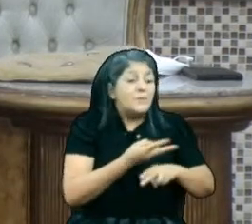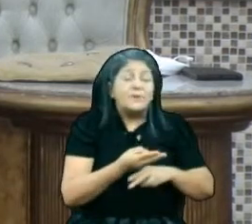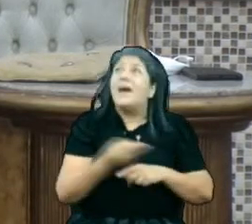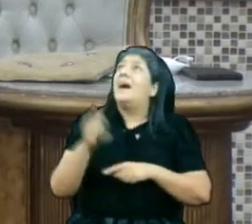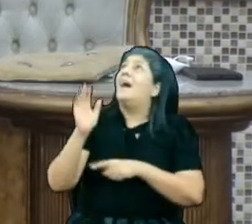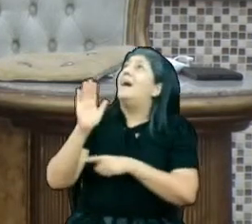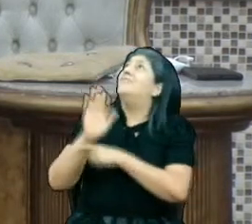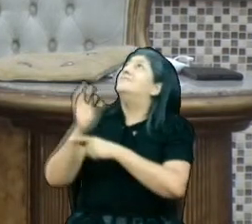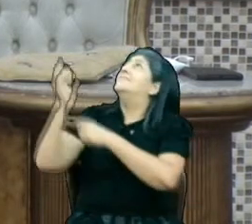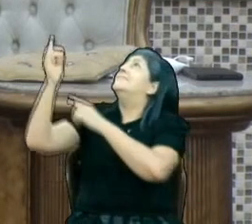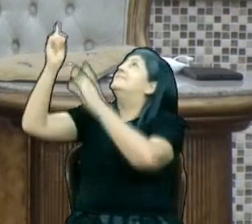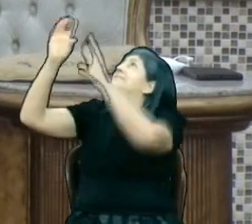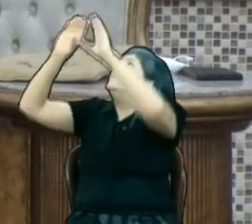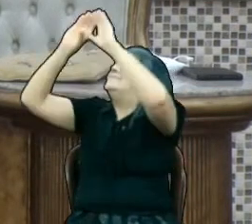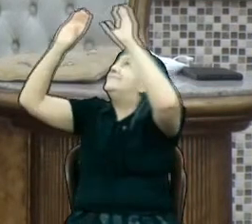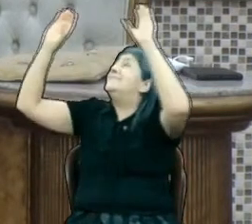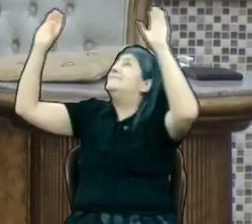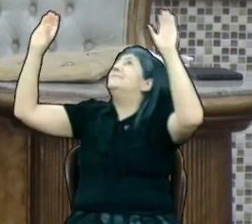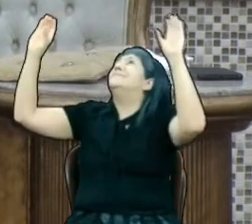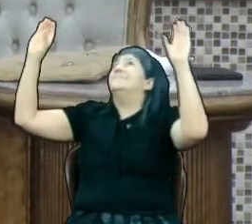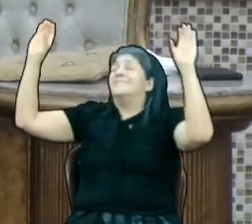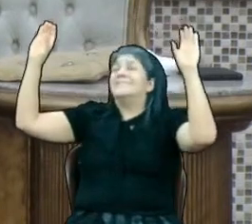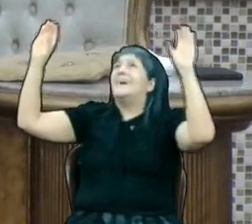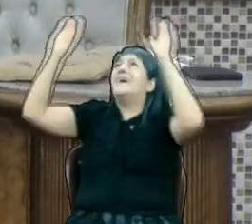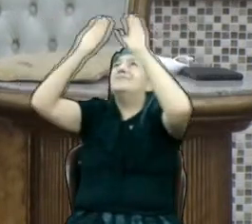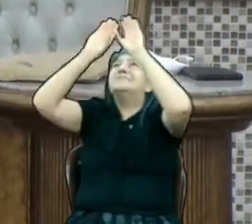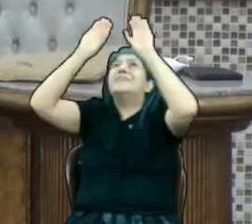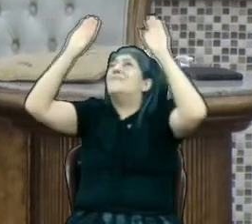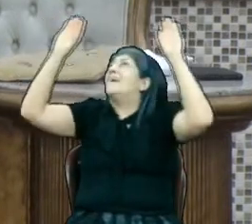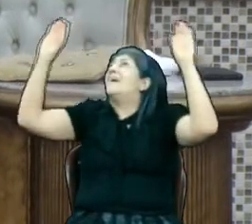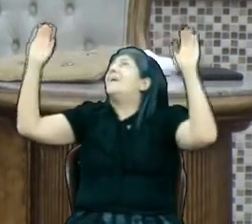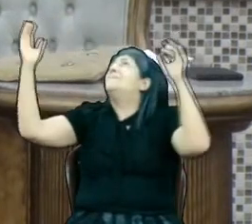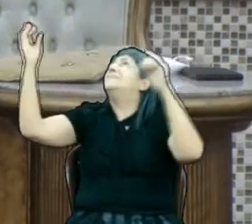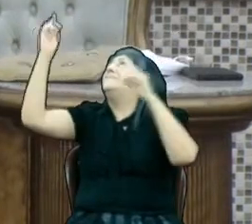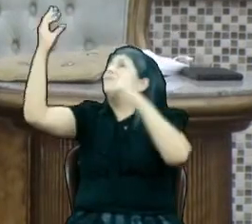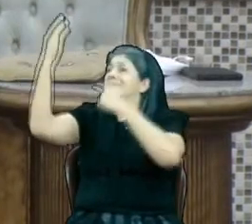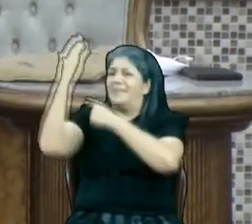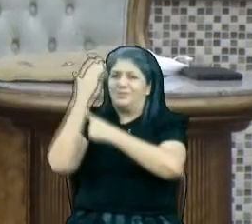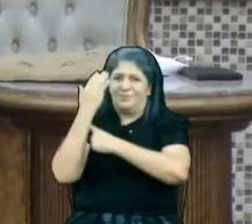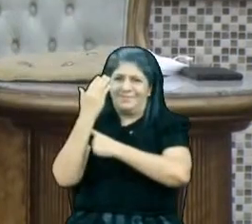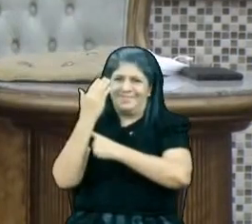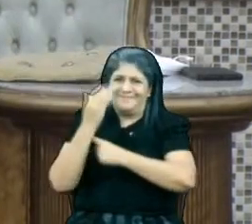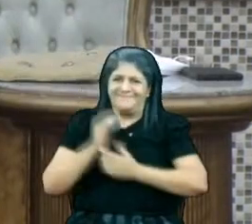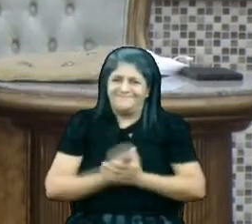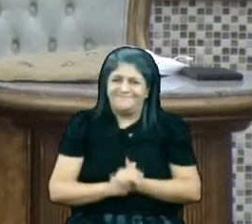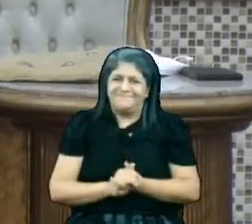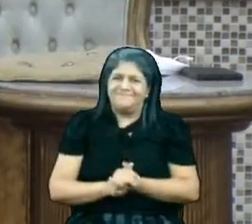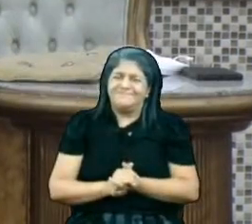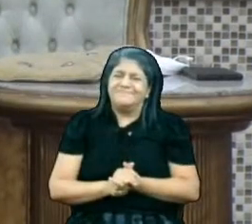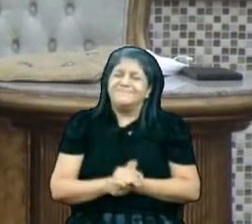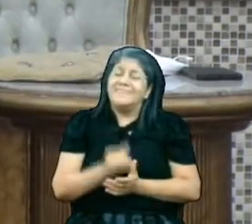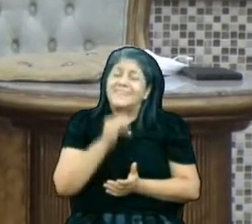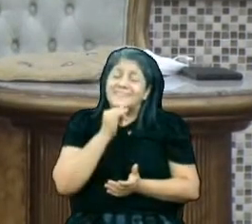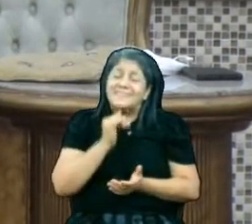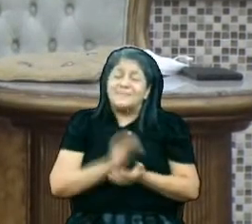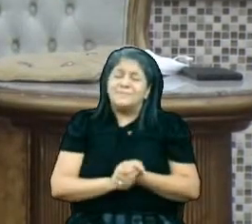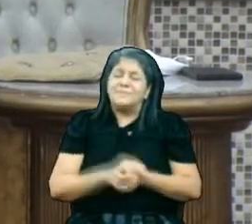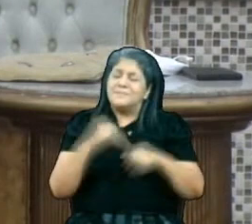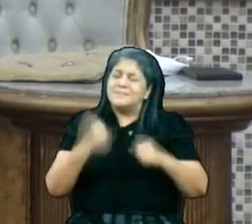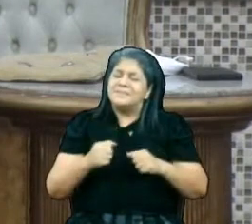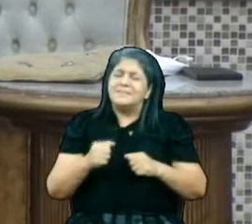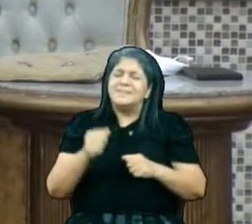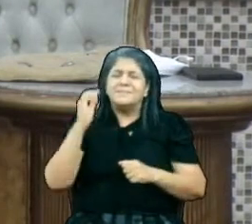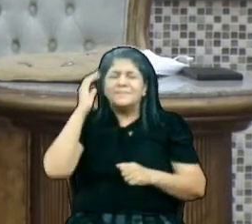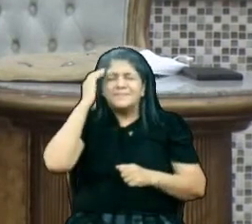graças a Deus que a mulher fez mais o que ela fez ela acendeu a Candeia e ela varreu a